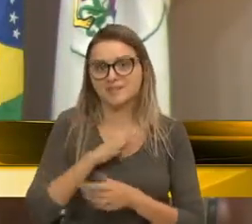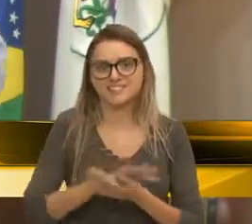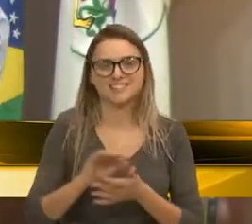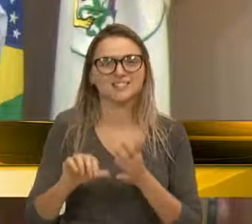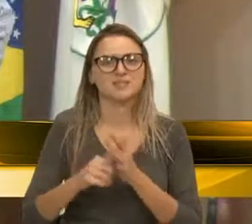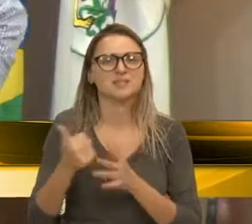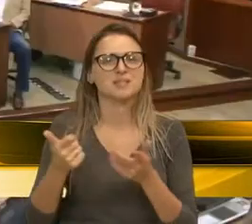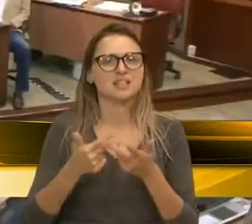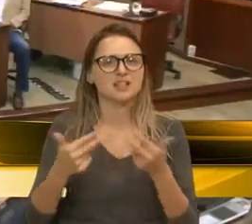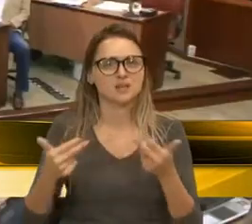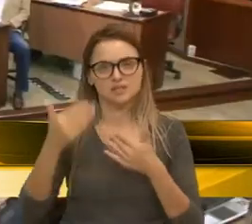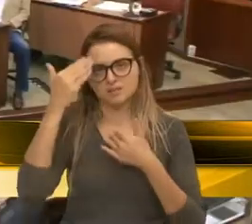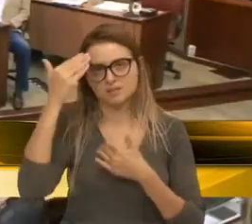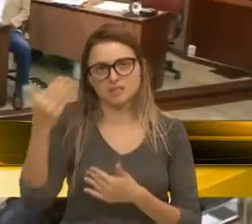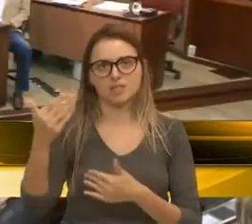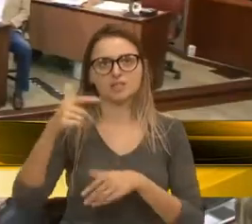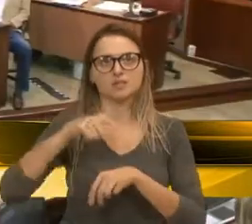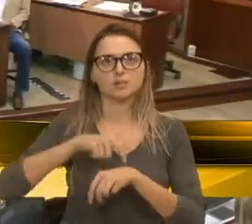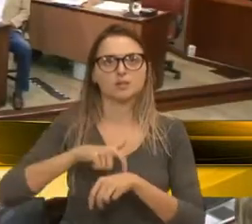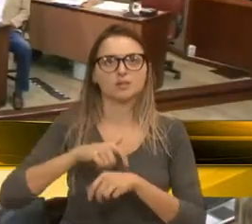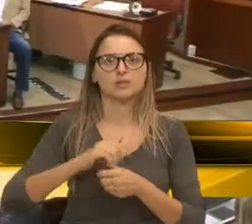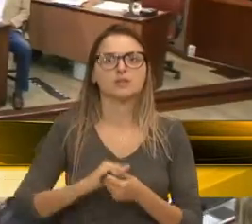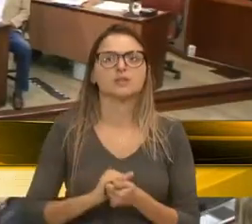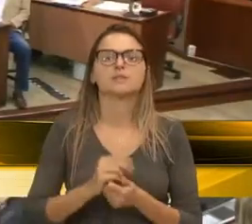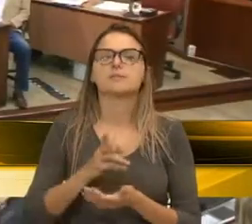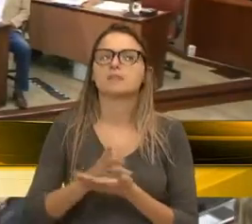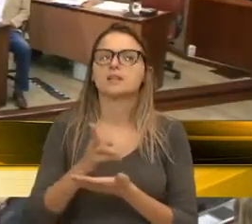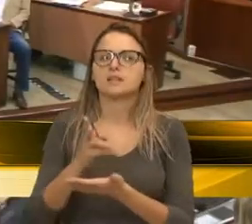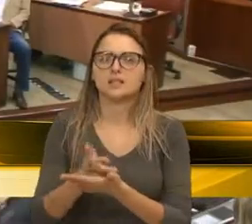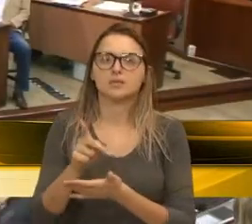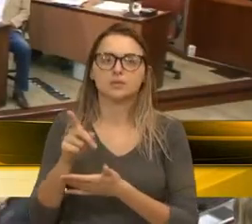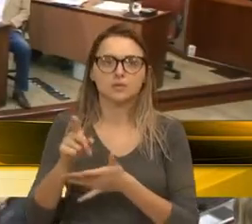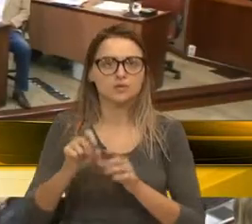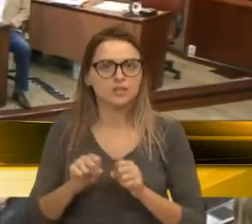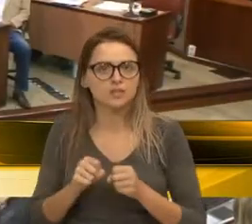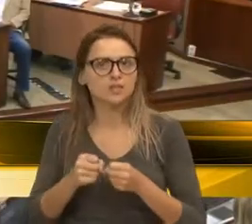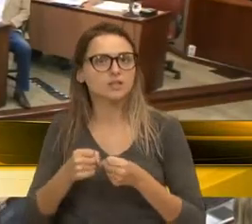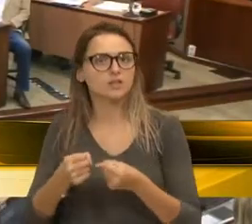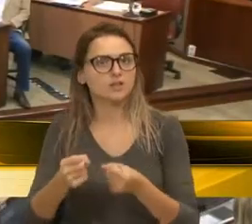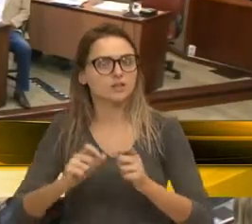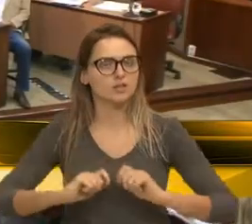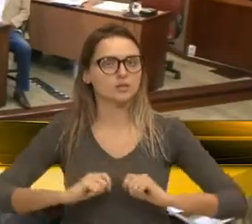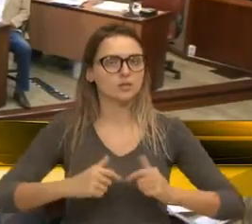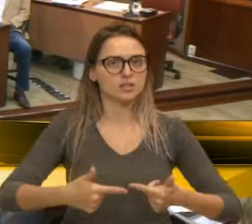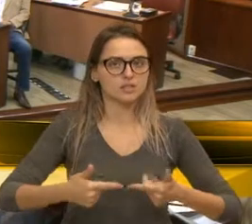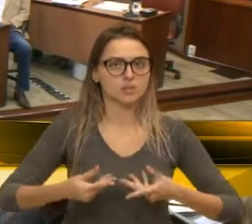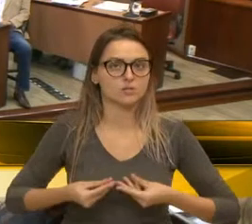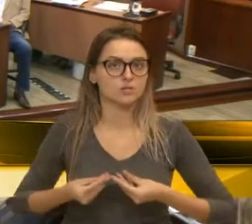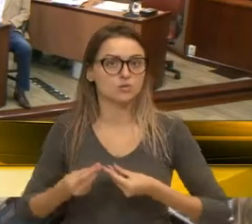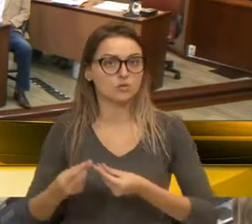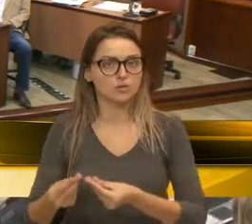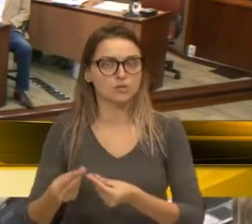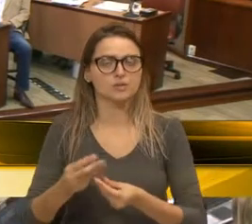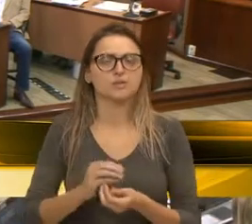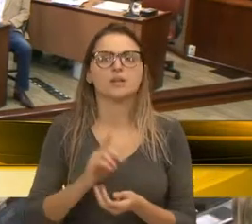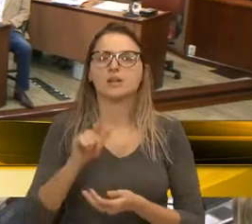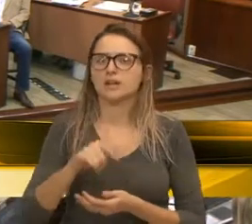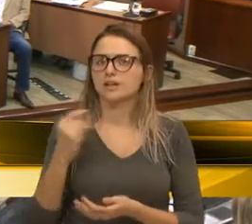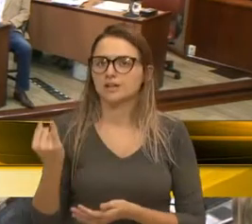Primeiramente, agradecer a Vossa Excelência pela parte, sempre sendo um defensor dessas ações de doações. É